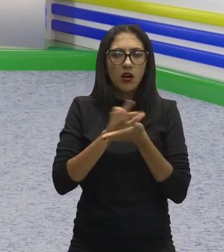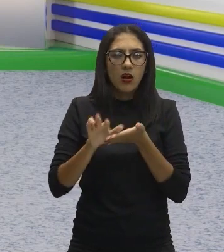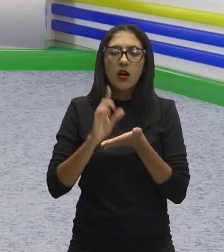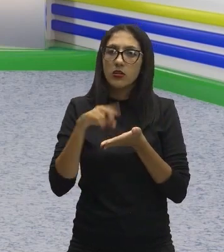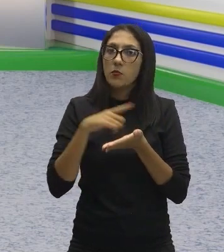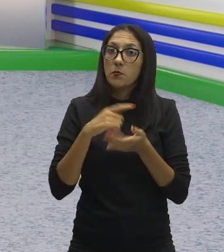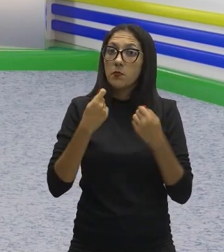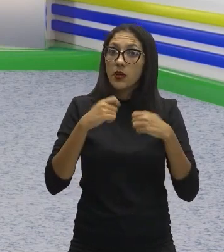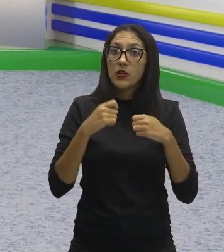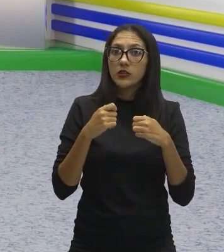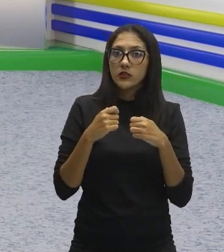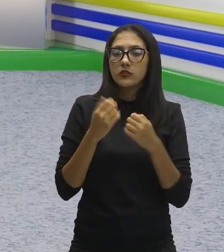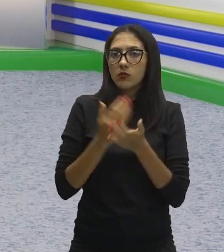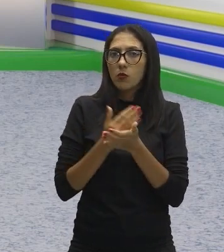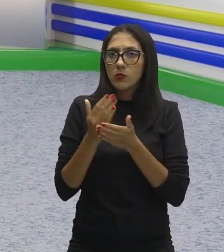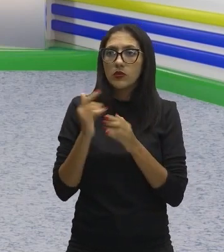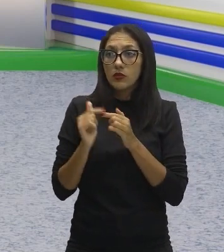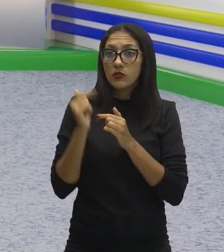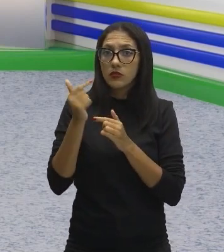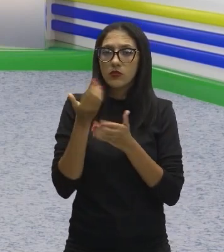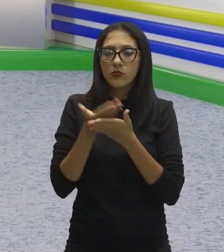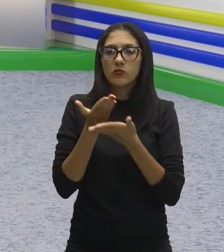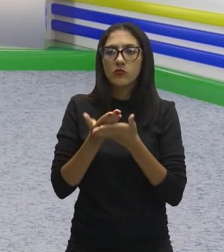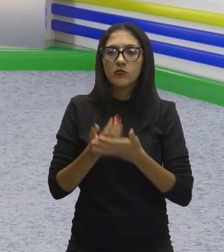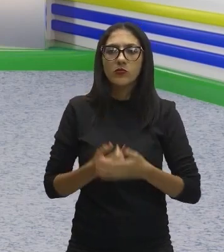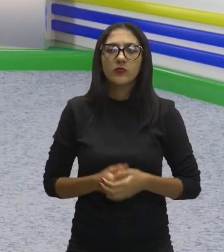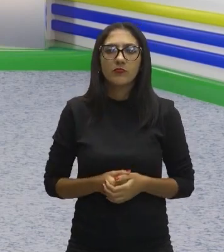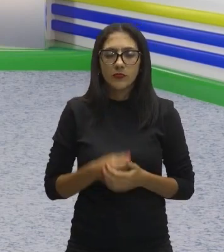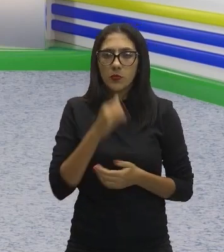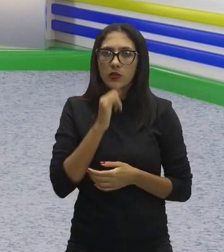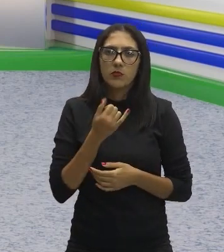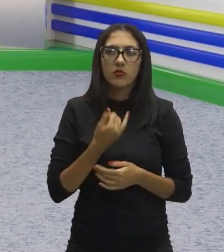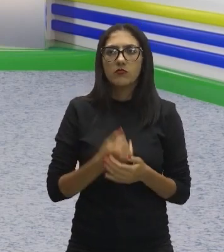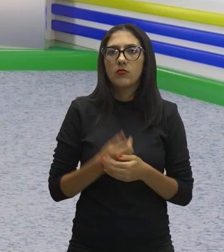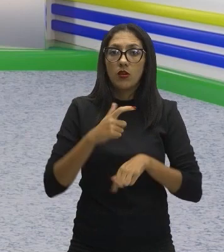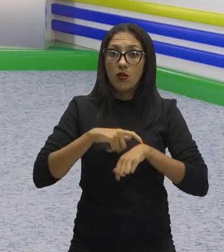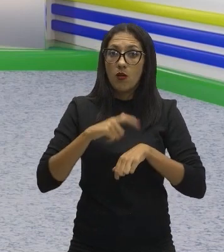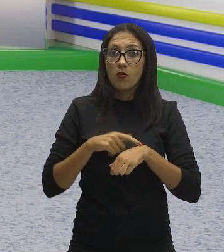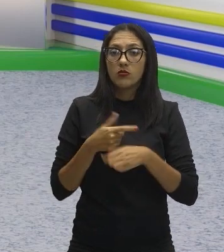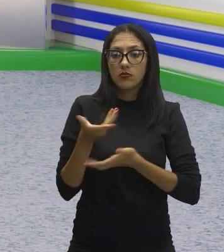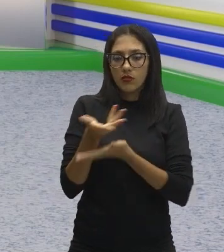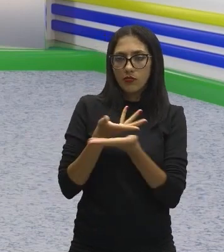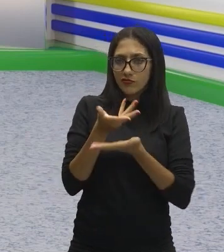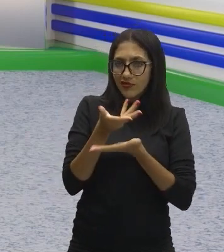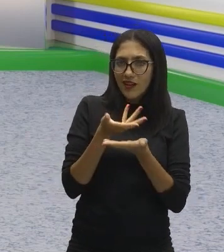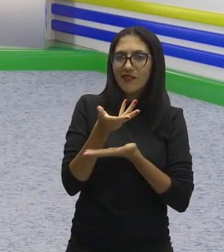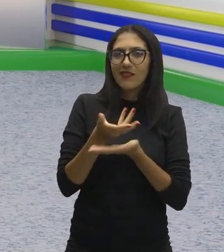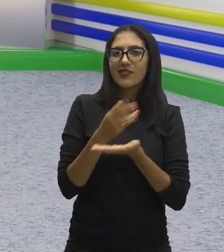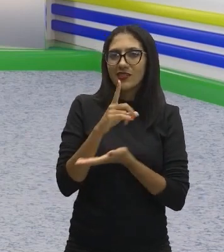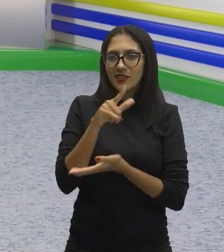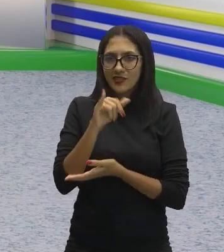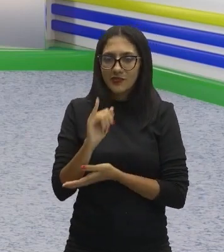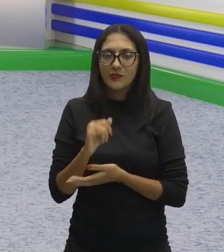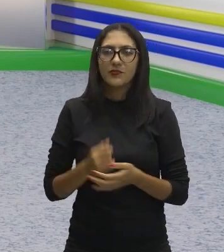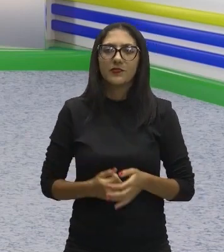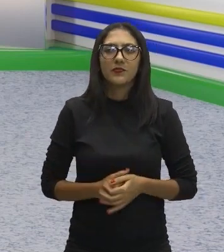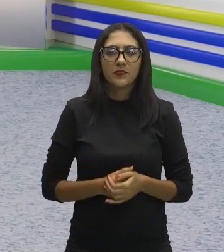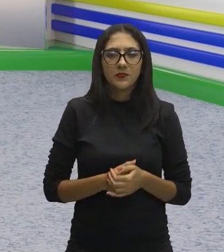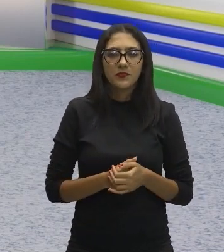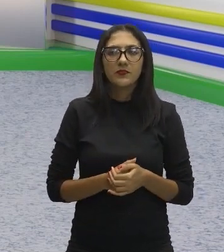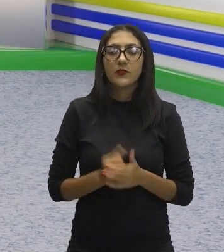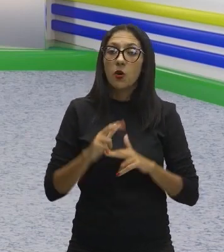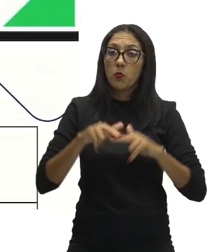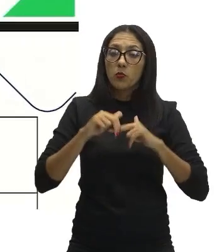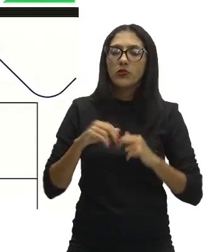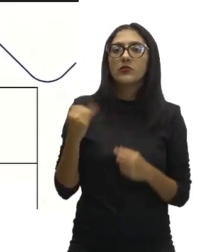importantes para o momento da aula, para que a aula aconteça muitas vezes no momento de interatividade, né? Então é importante estar atento a essas